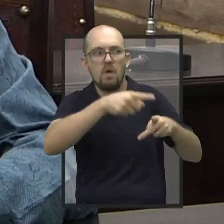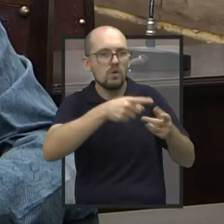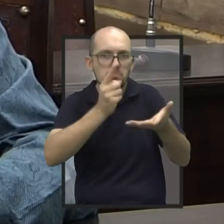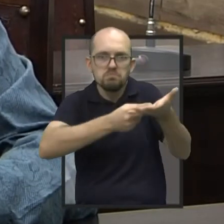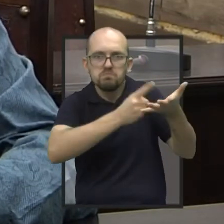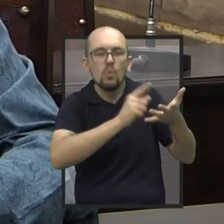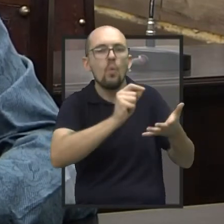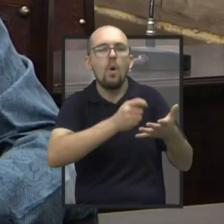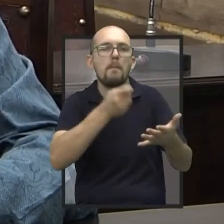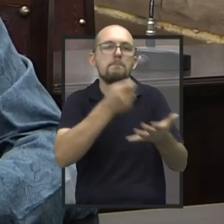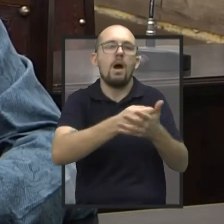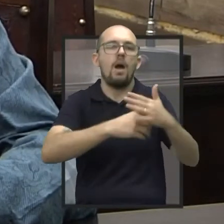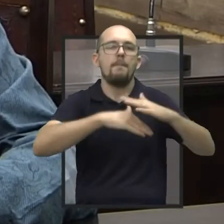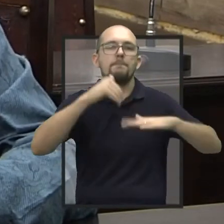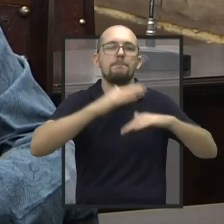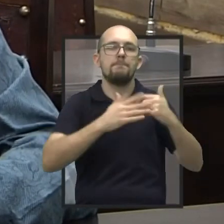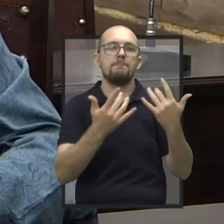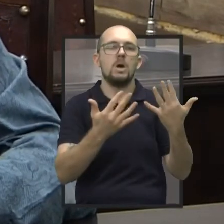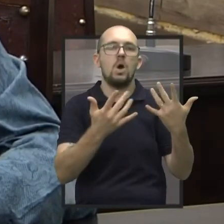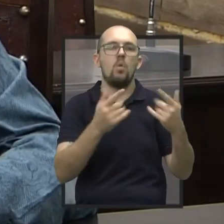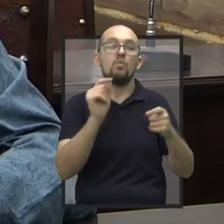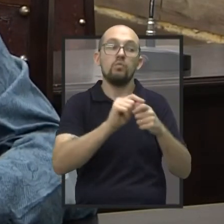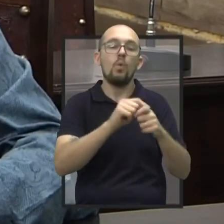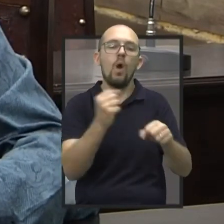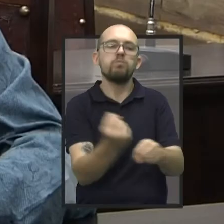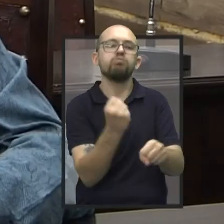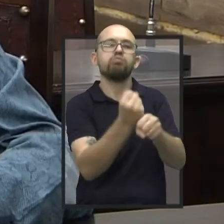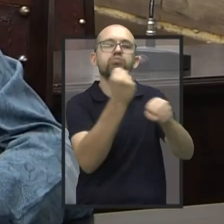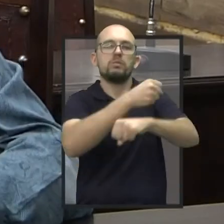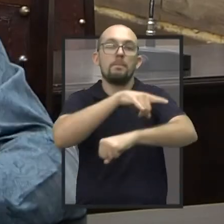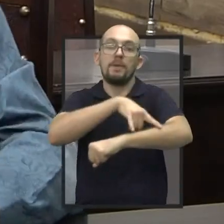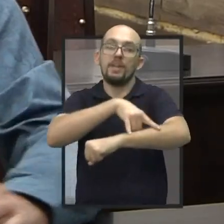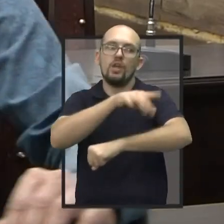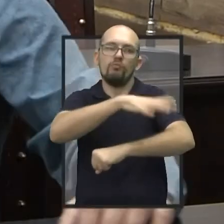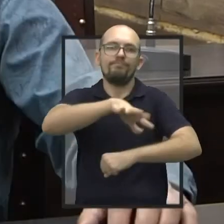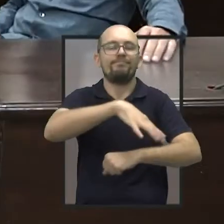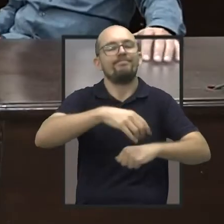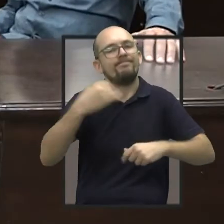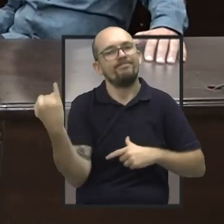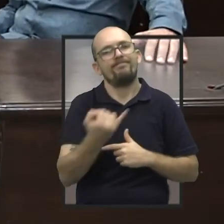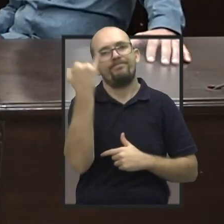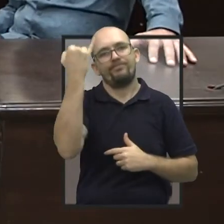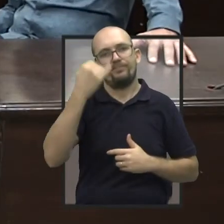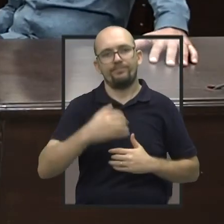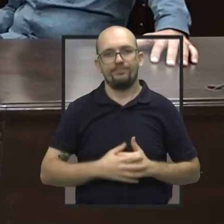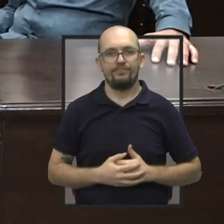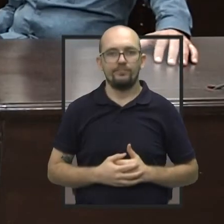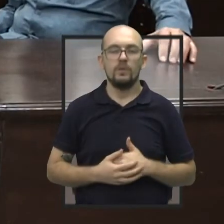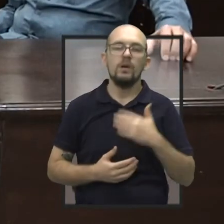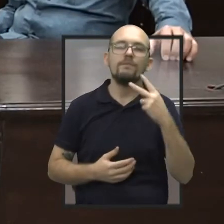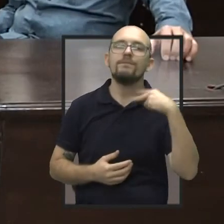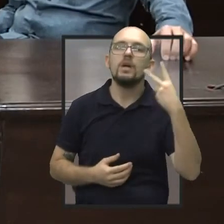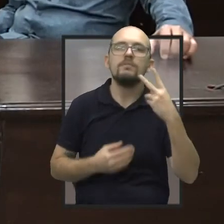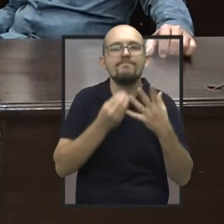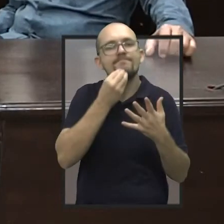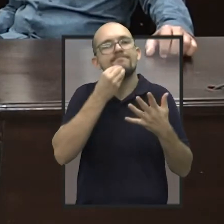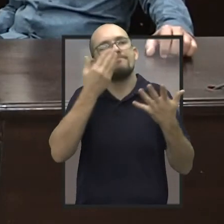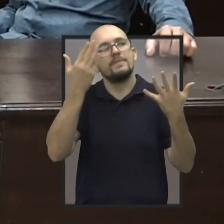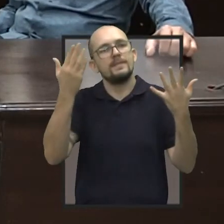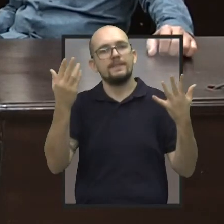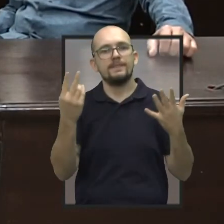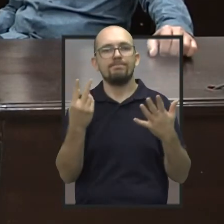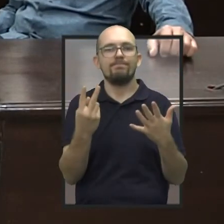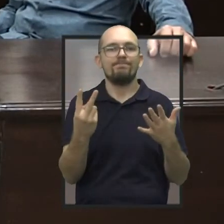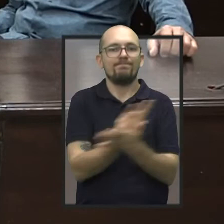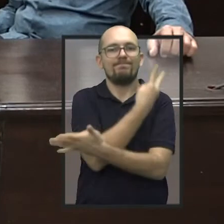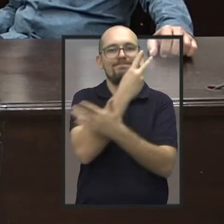a pagar a mão de obra para que seja instalado e reformado aquele banheiro, que é de fundamental importância. Vereador, nós teremos muitos outros assuntos, mas o nosso tempo